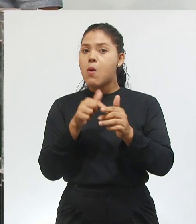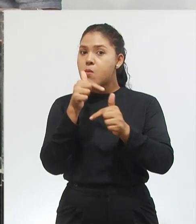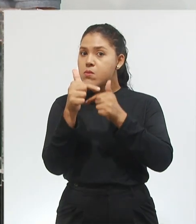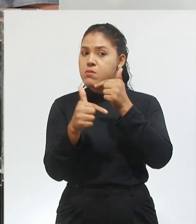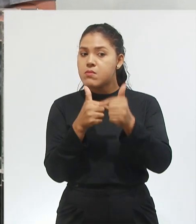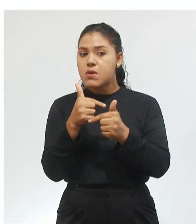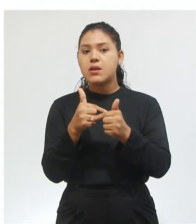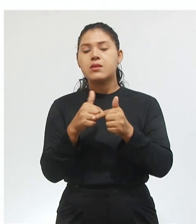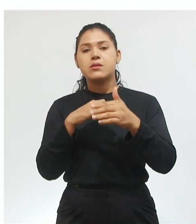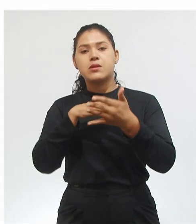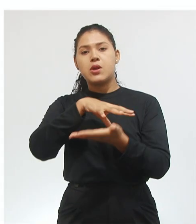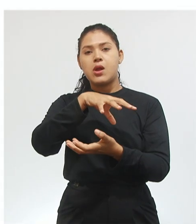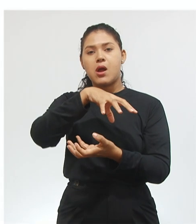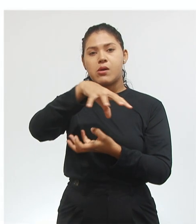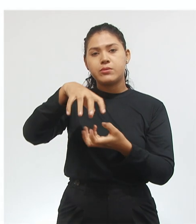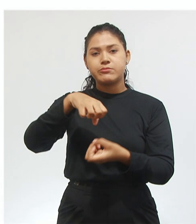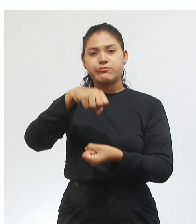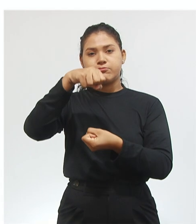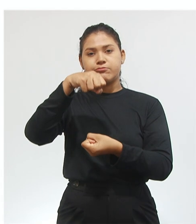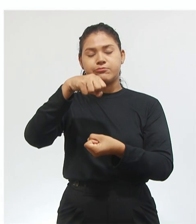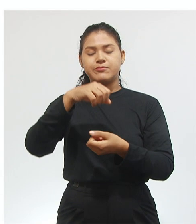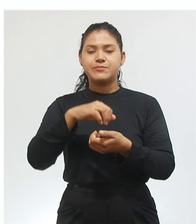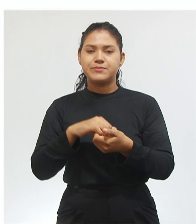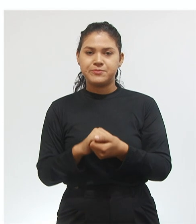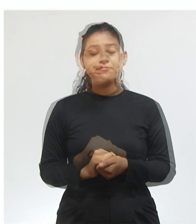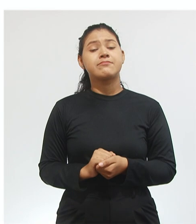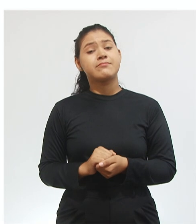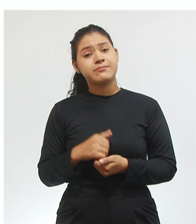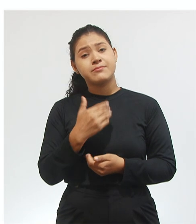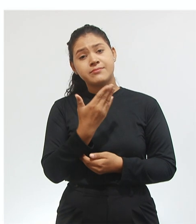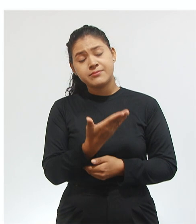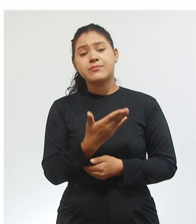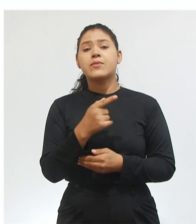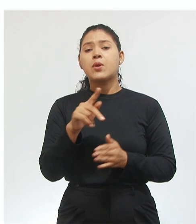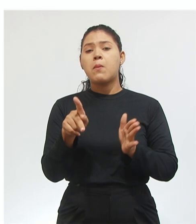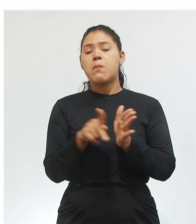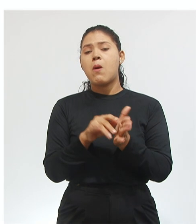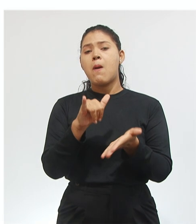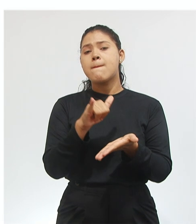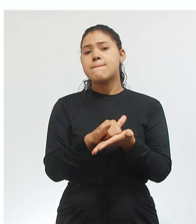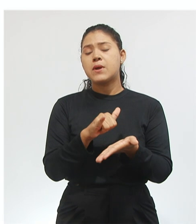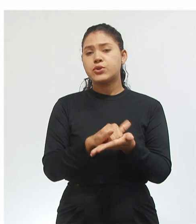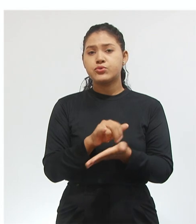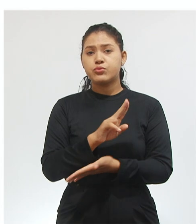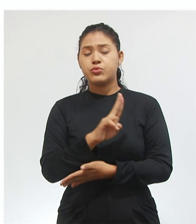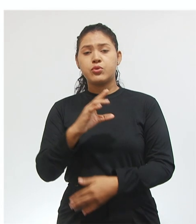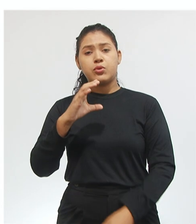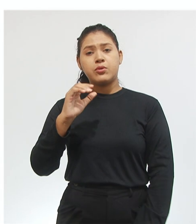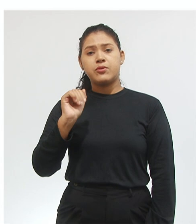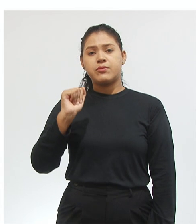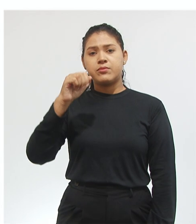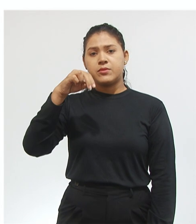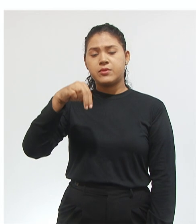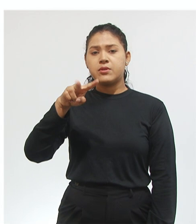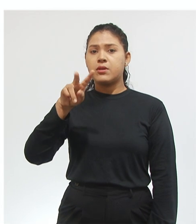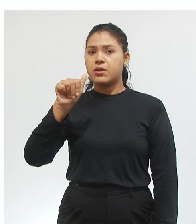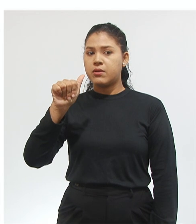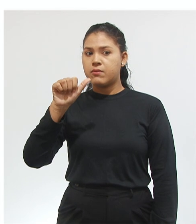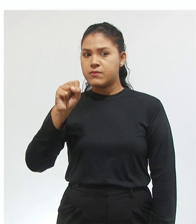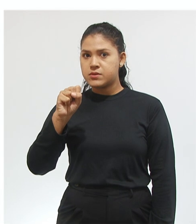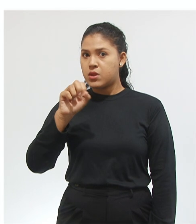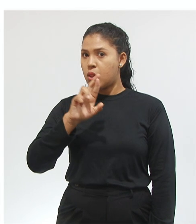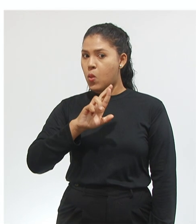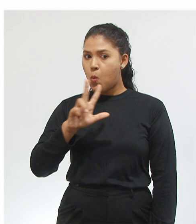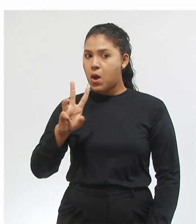sustentável E aí nós temos essa uma ferramenta chamado Canvas tá não é aquele